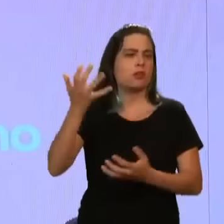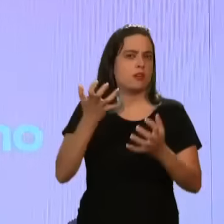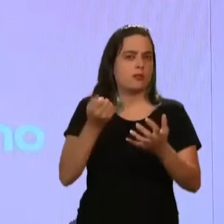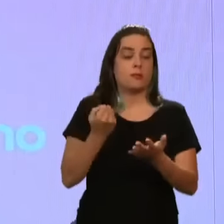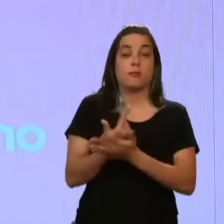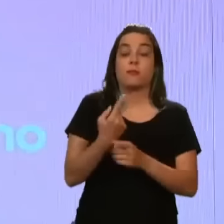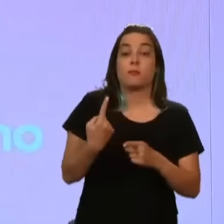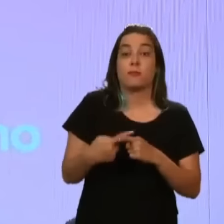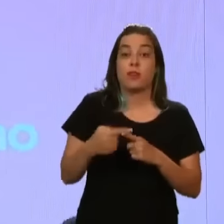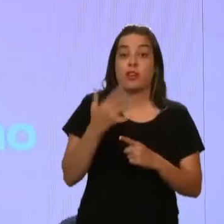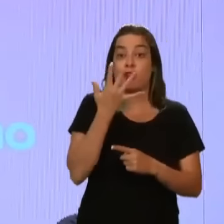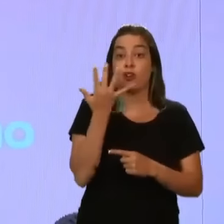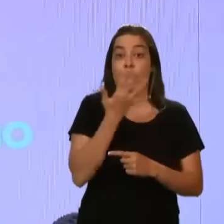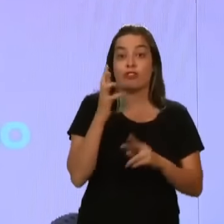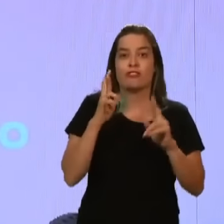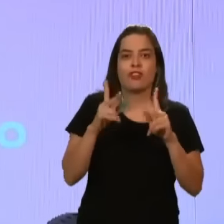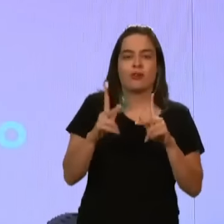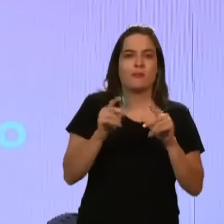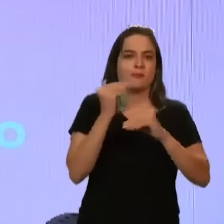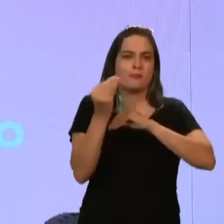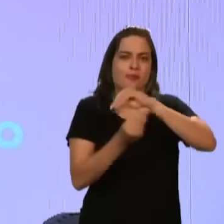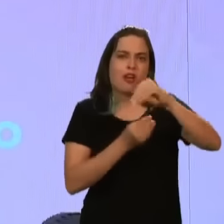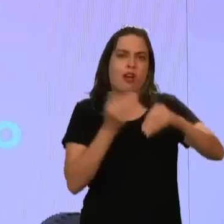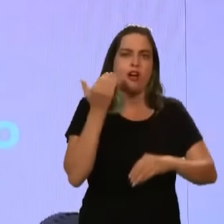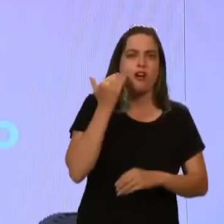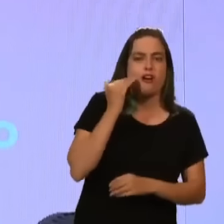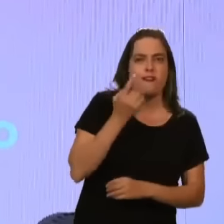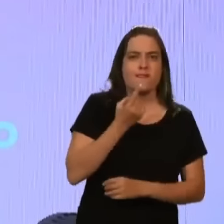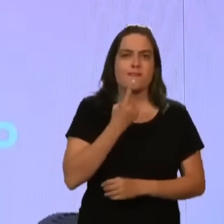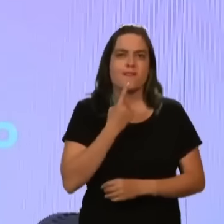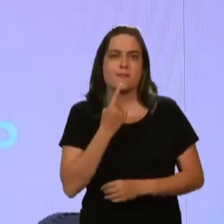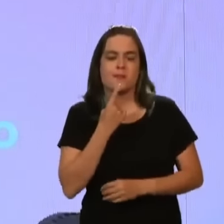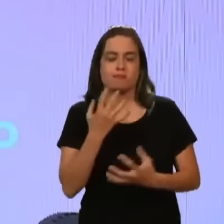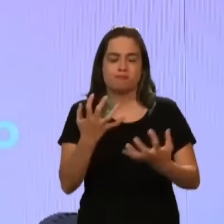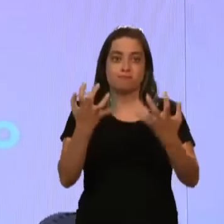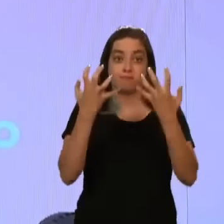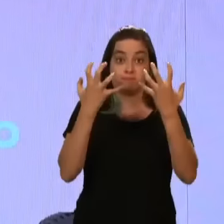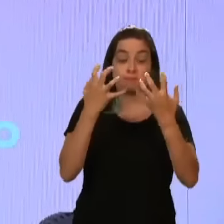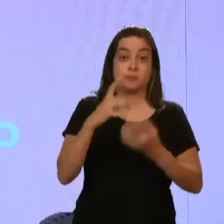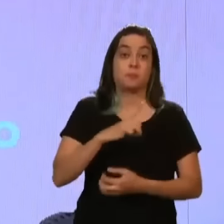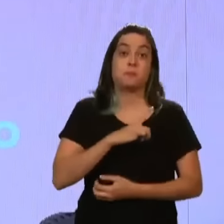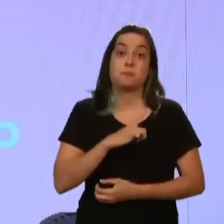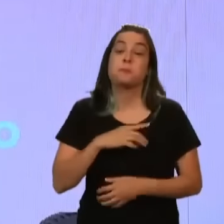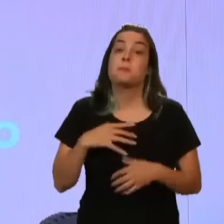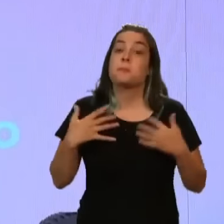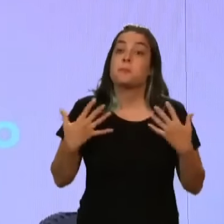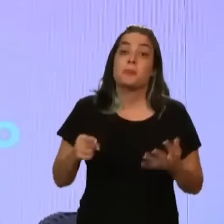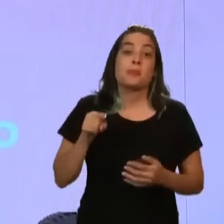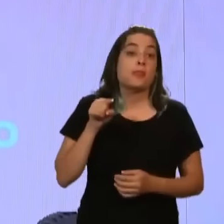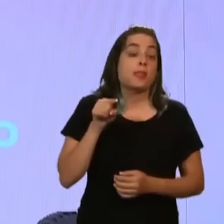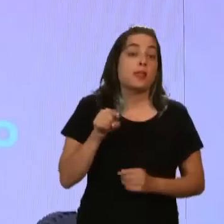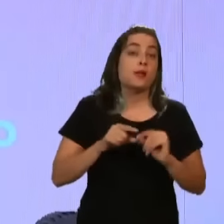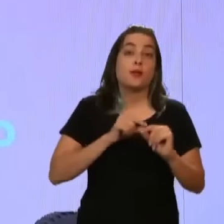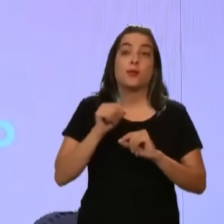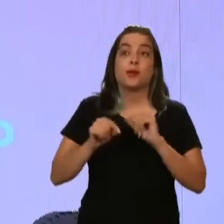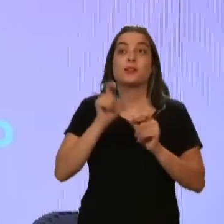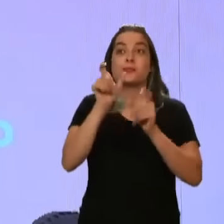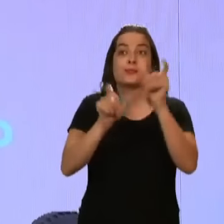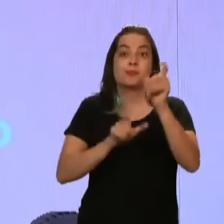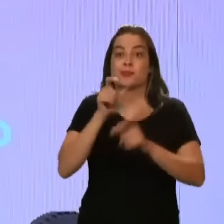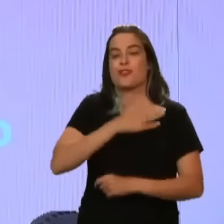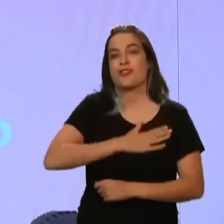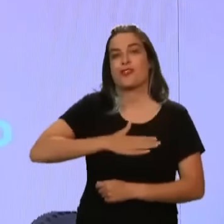única, que passeia entre tons de rosa, vermelho, bem vívido. E atualmente, gente, ela é a queridinha da vez